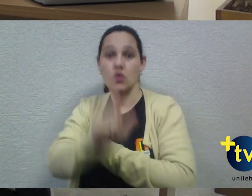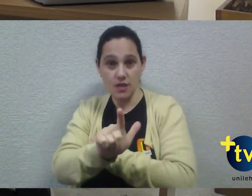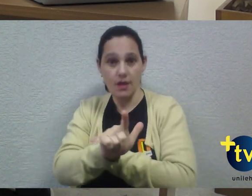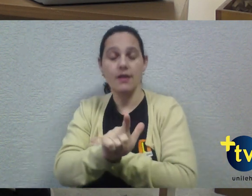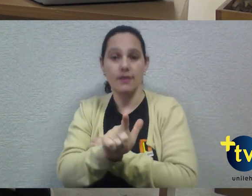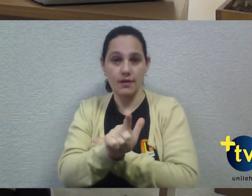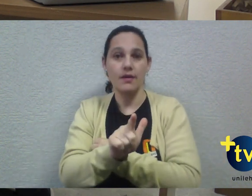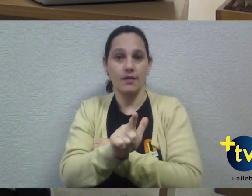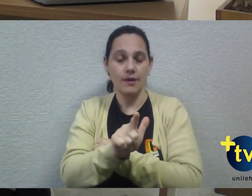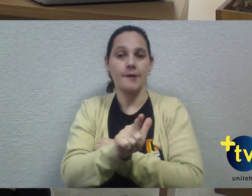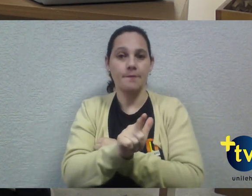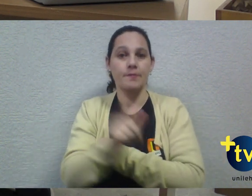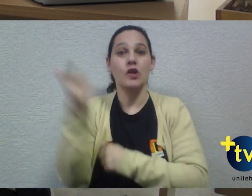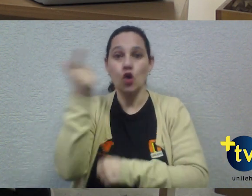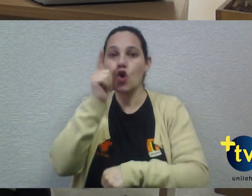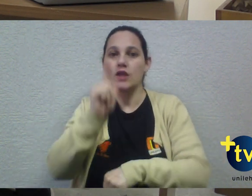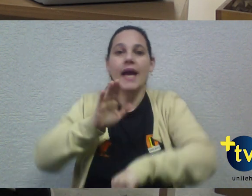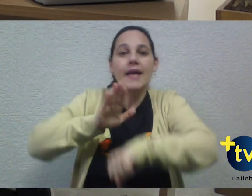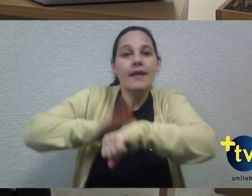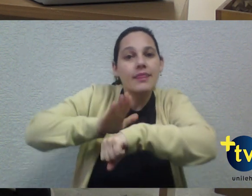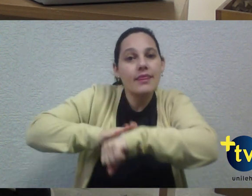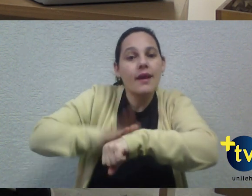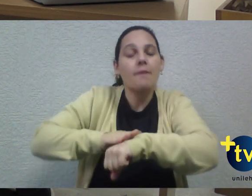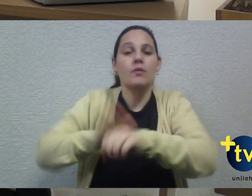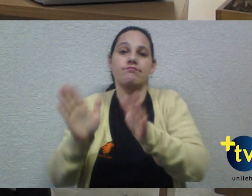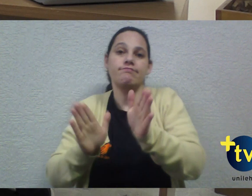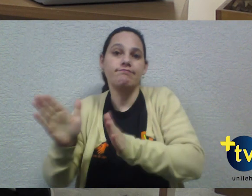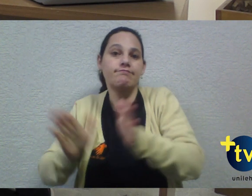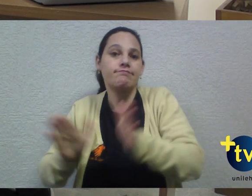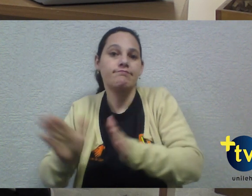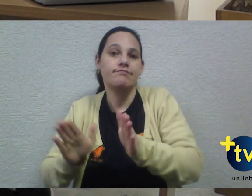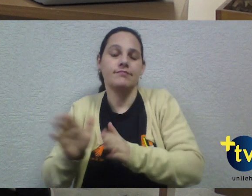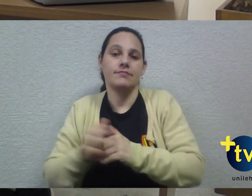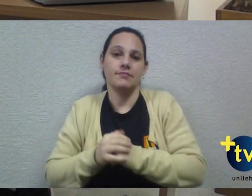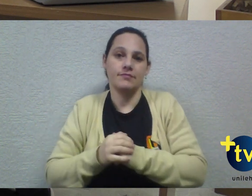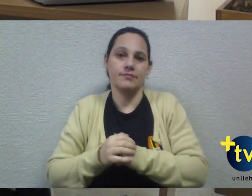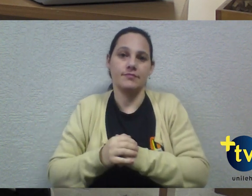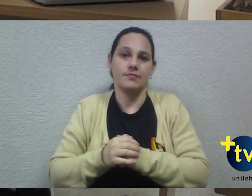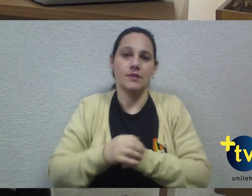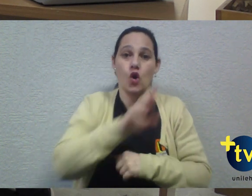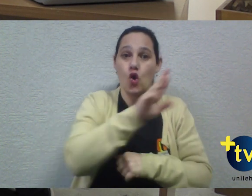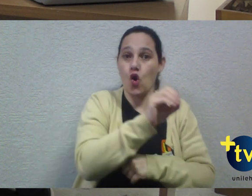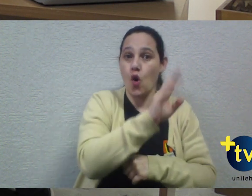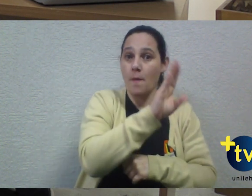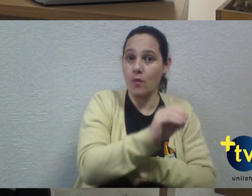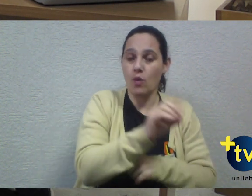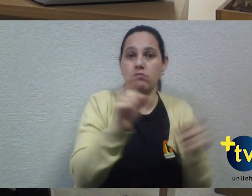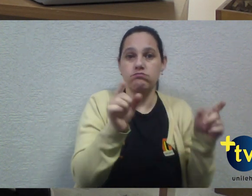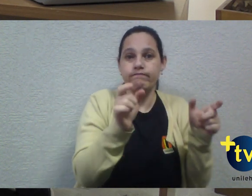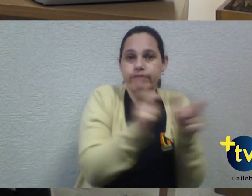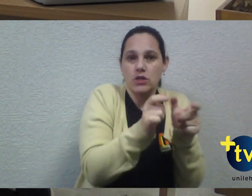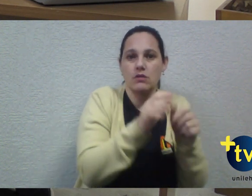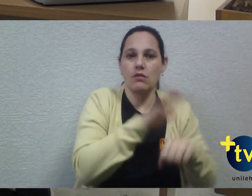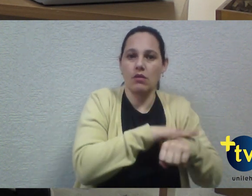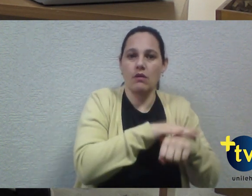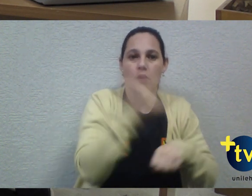ser humano em um tempo manual consegue fazer um determinado tempo maior e que um robô em menos tempo consegue fazer a